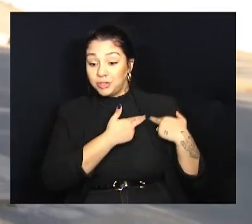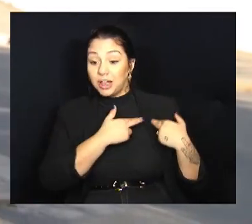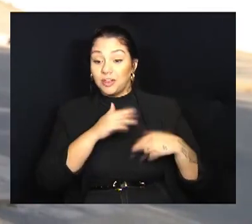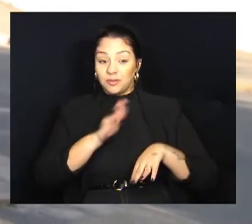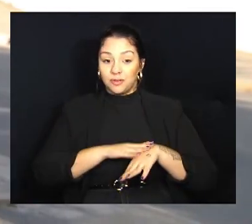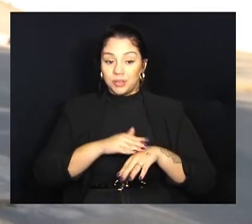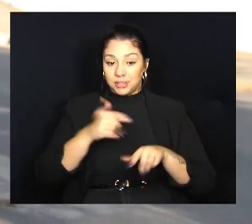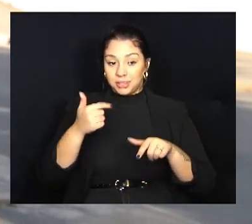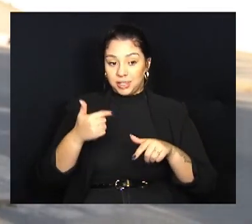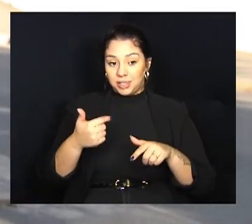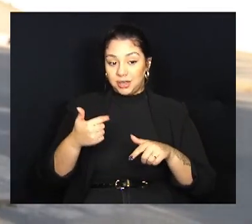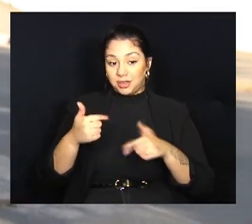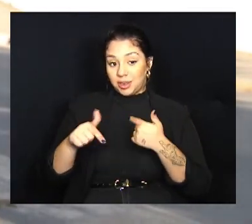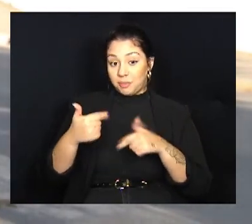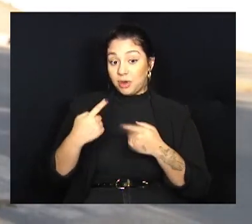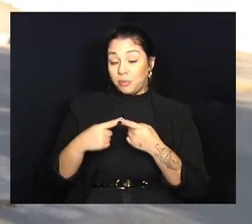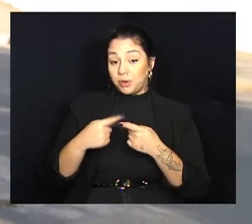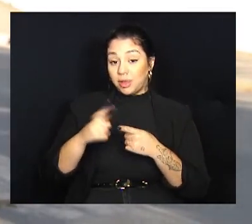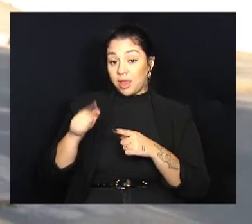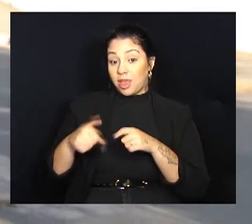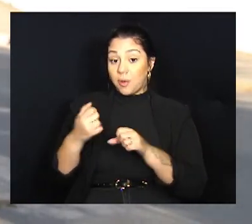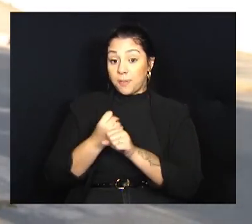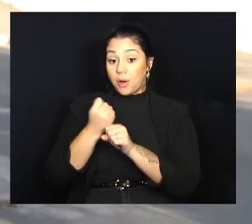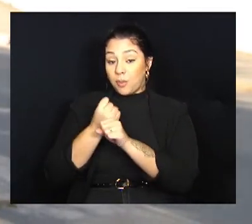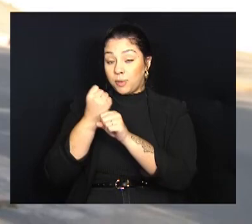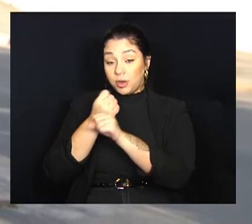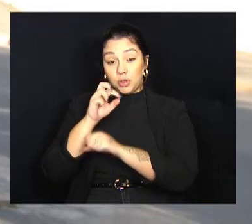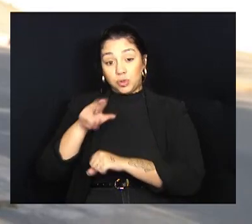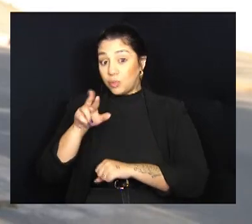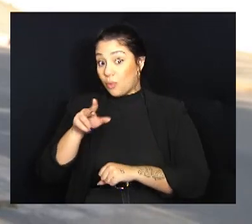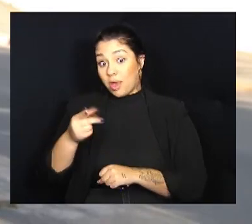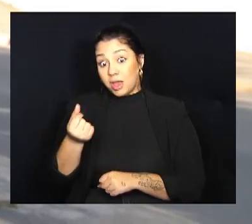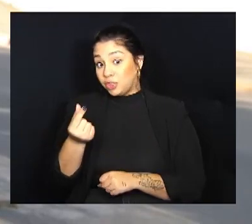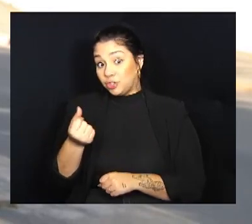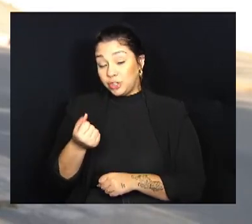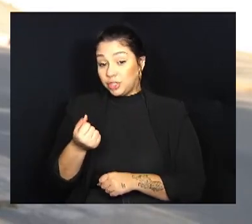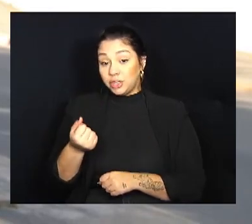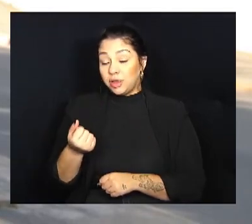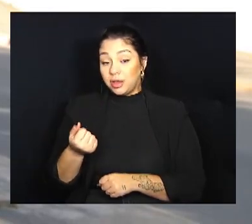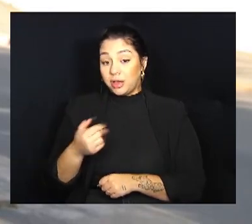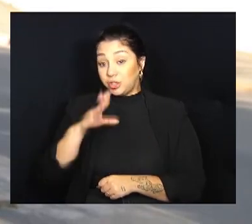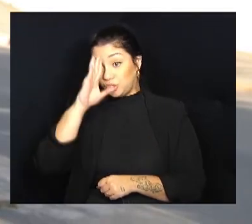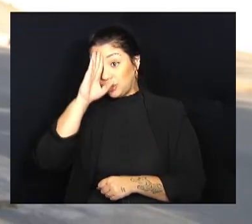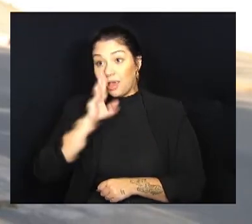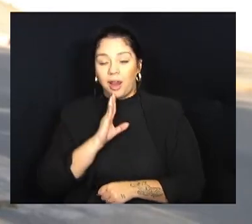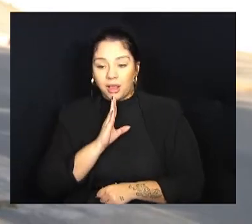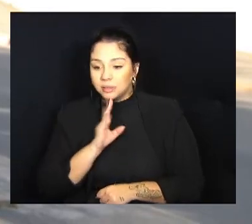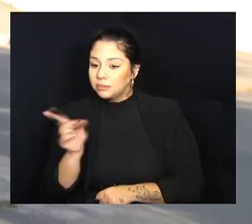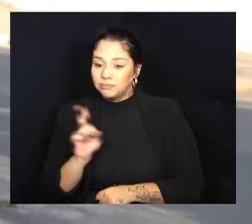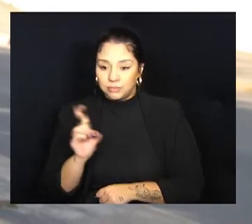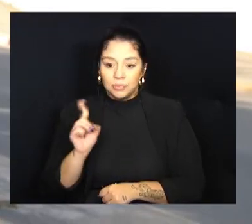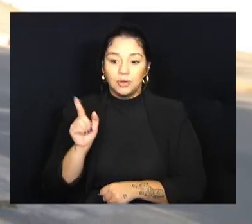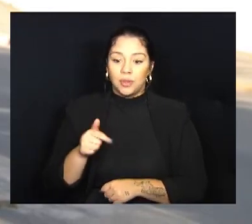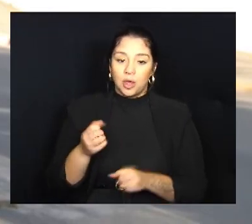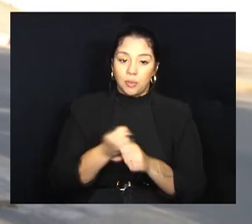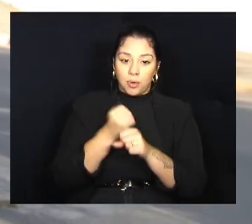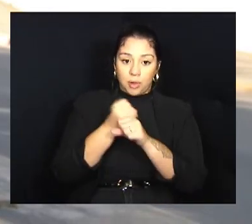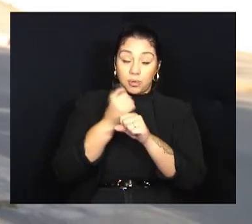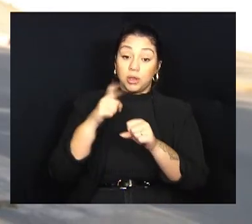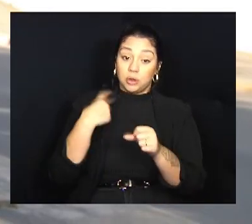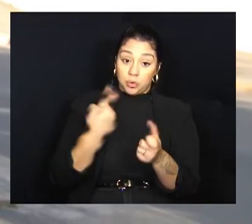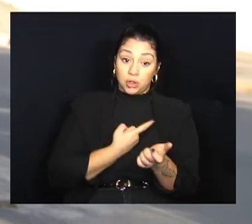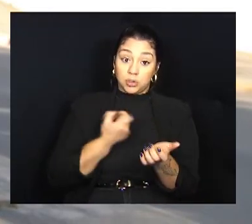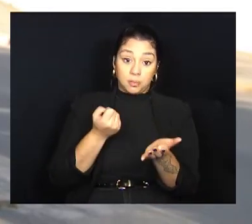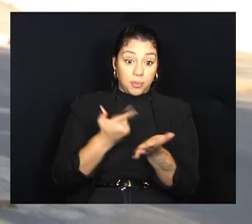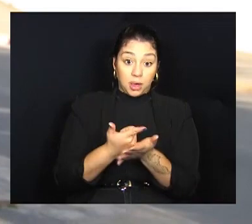trabalho, né? Porque é uma obra também que não é de graça, né? É uma obra que eles vão ter que plantar e a gente vai pagar, a gente não